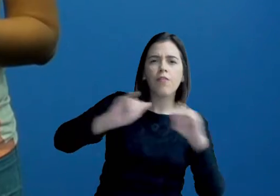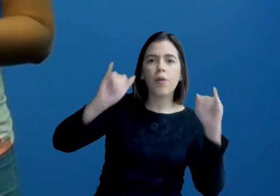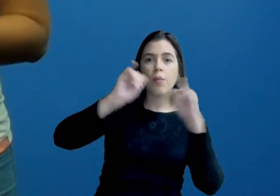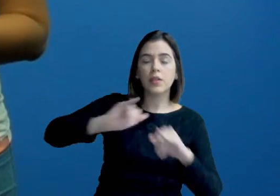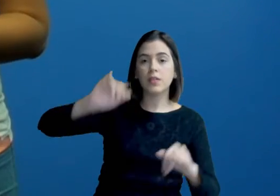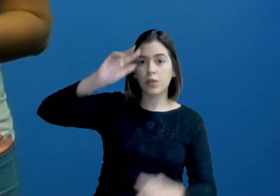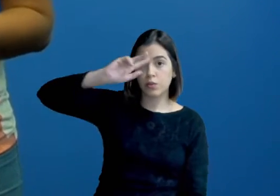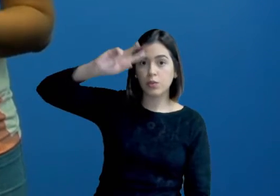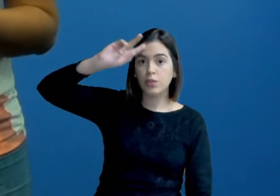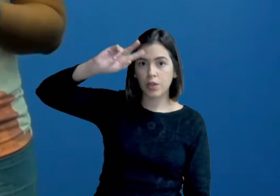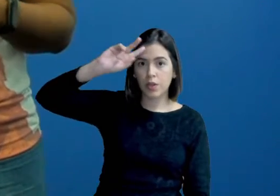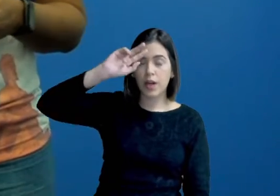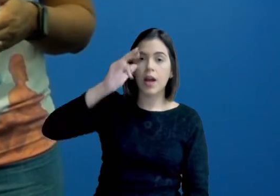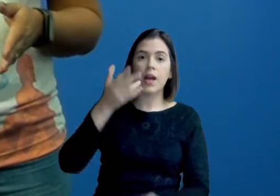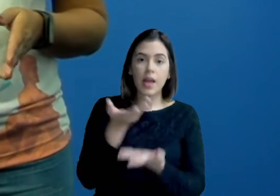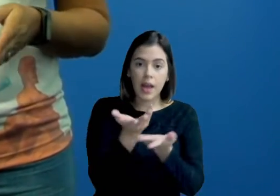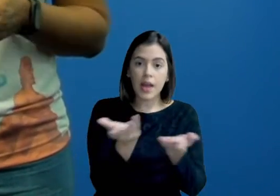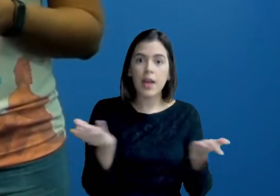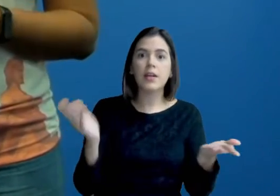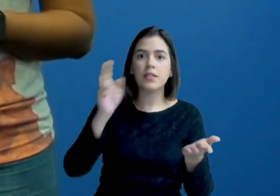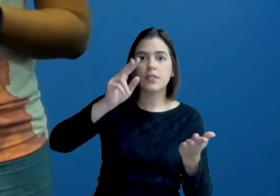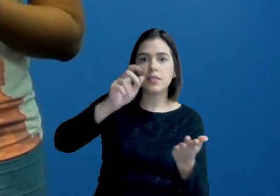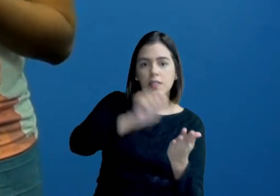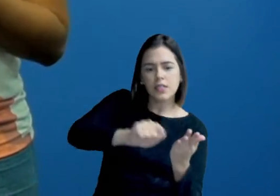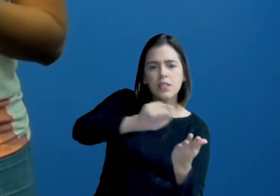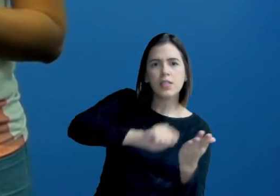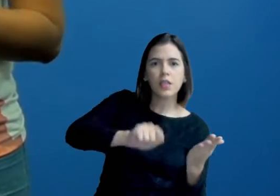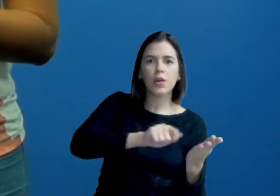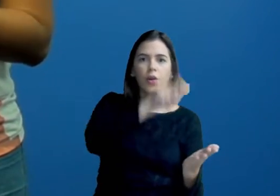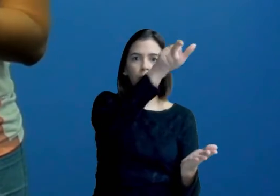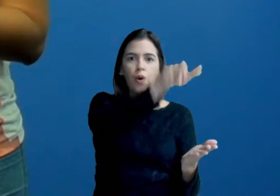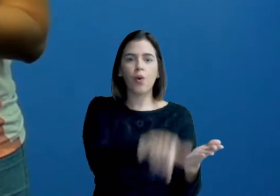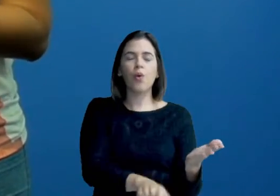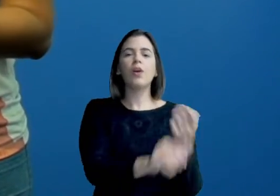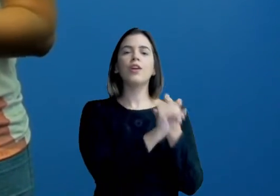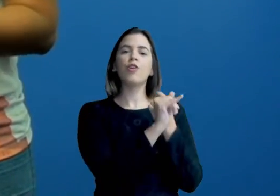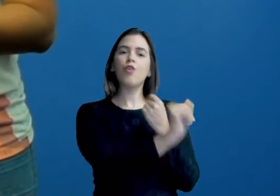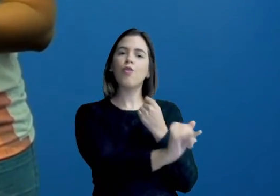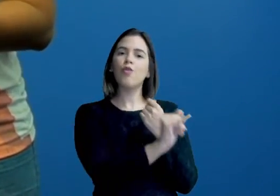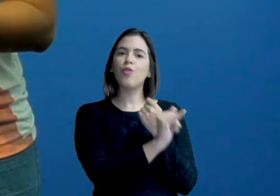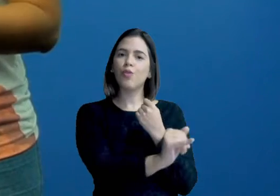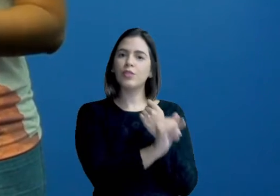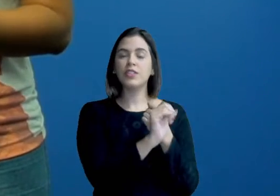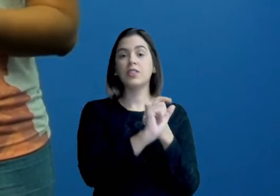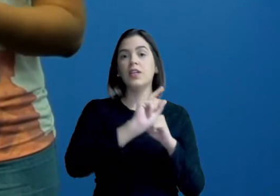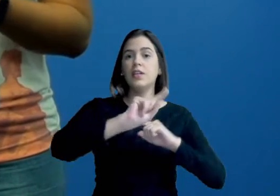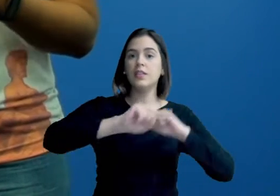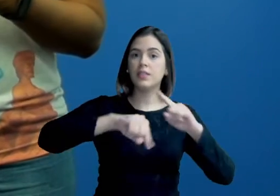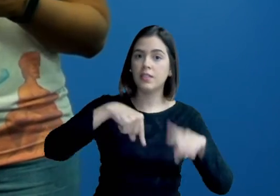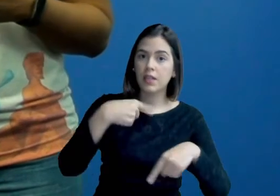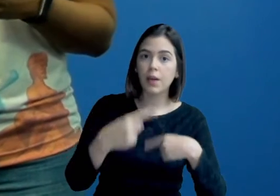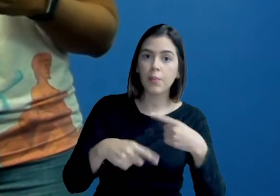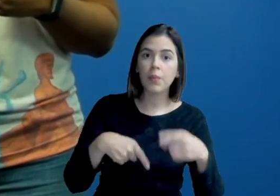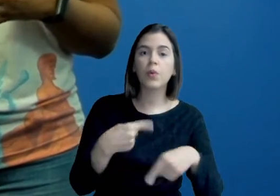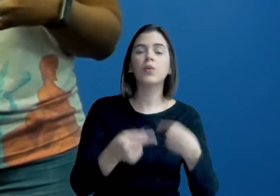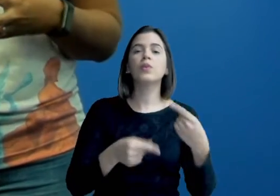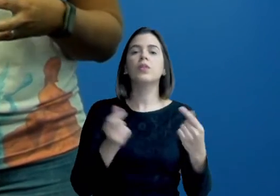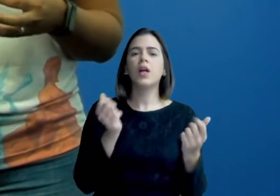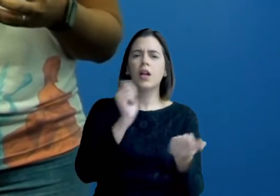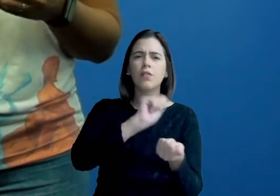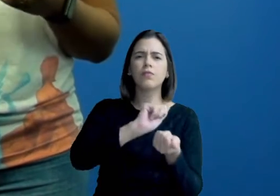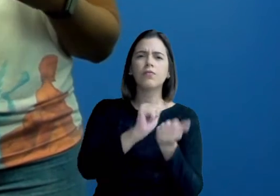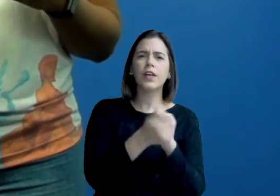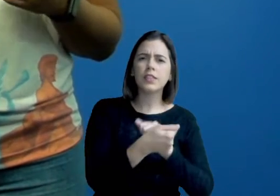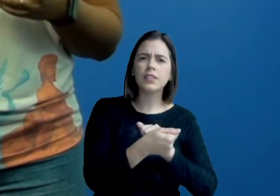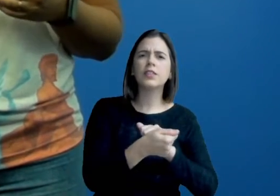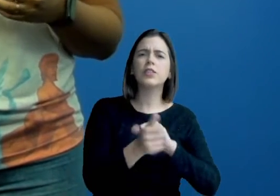dos historiadores, e aí esses escritores eram chamados de cronista, e depois ela vai